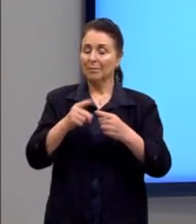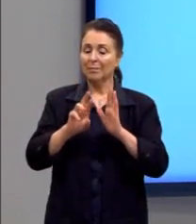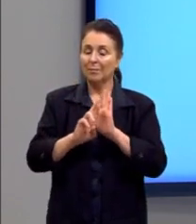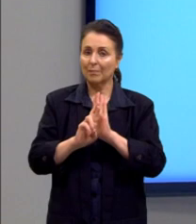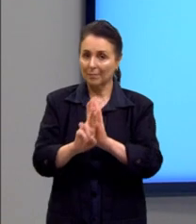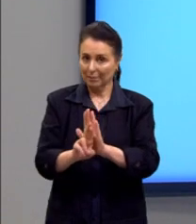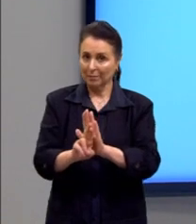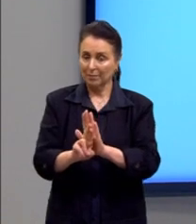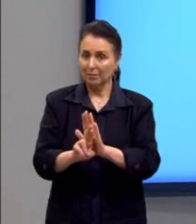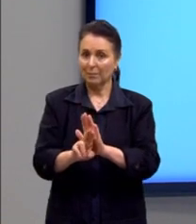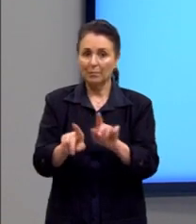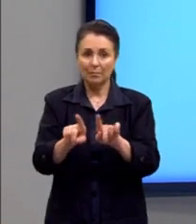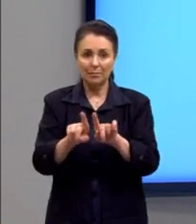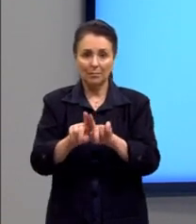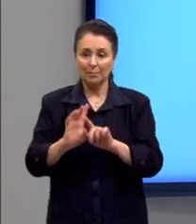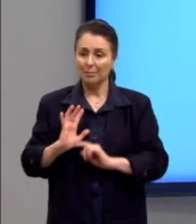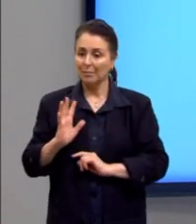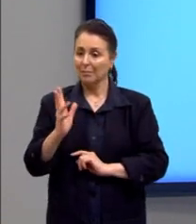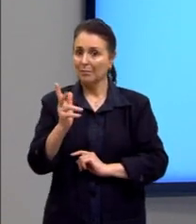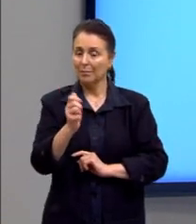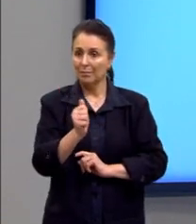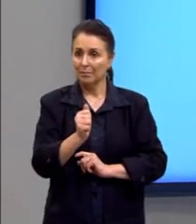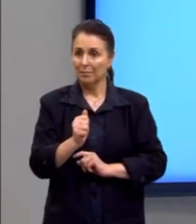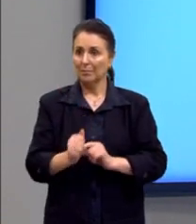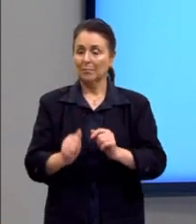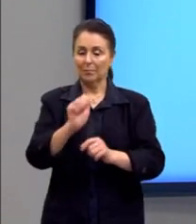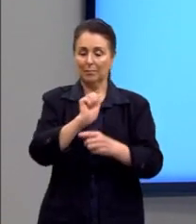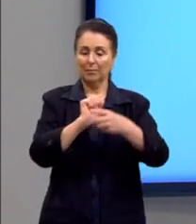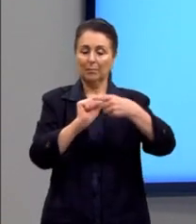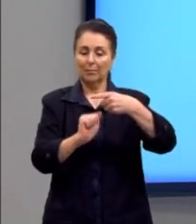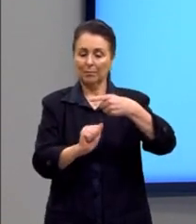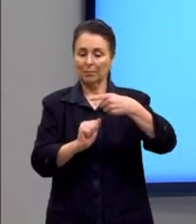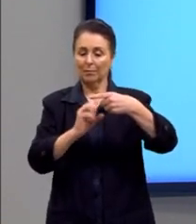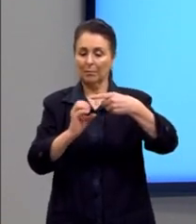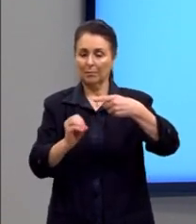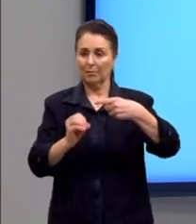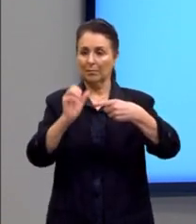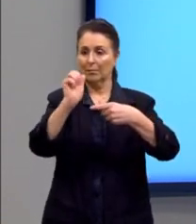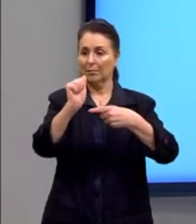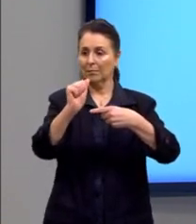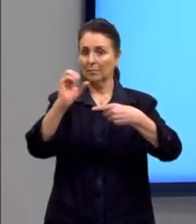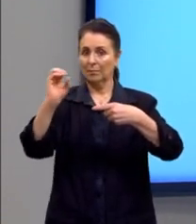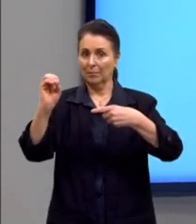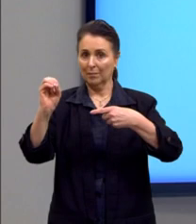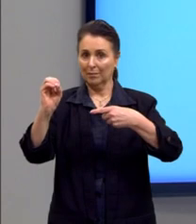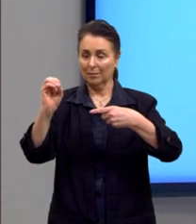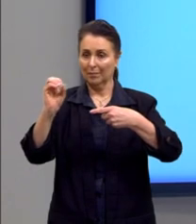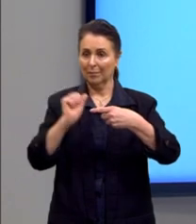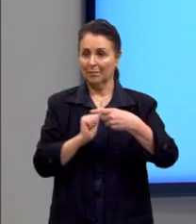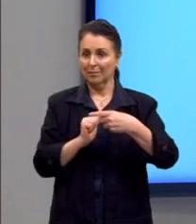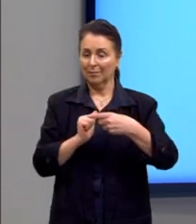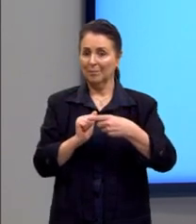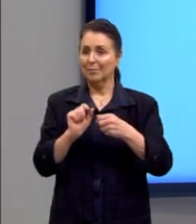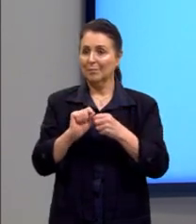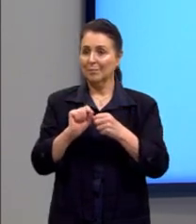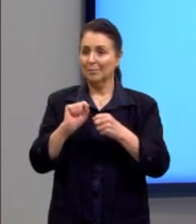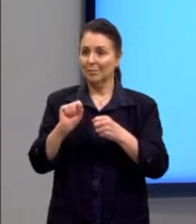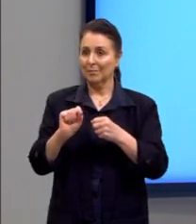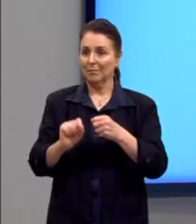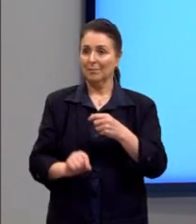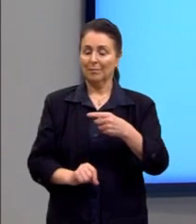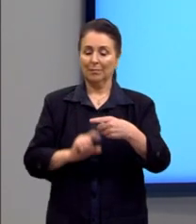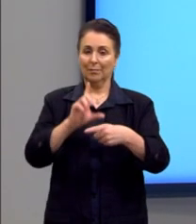representa né o mesmo dado então simplificando a 0 em cima e 1 a 0 em baixo nós